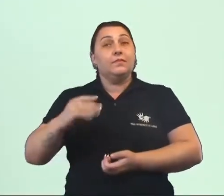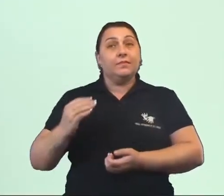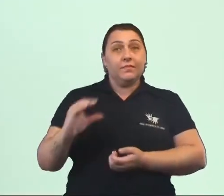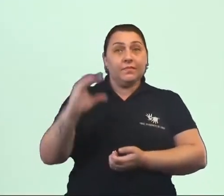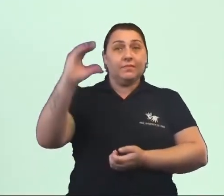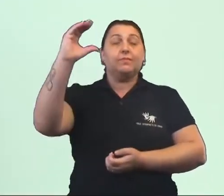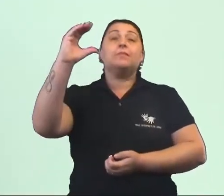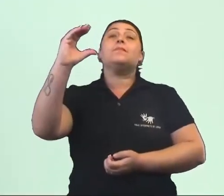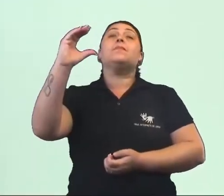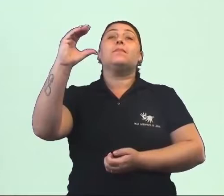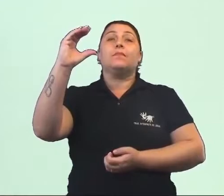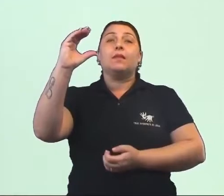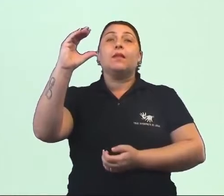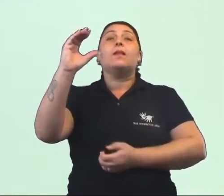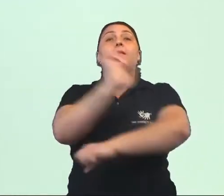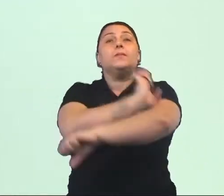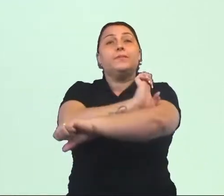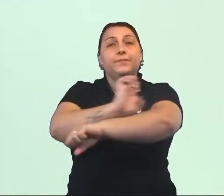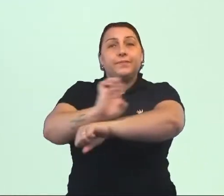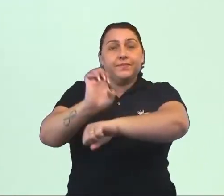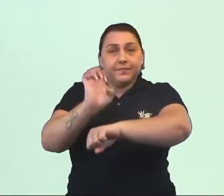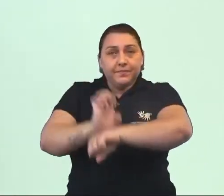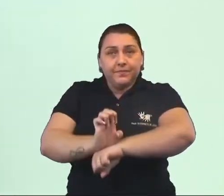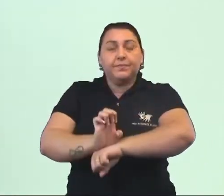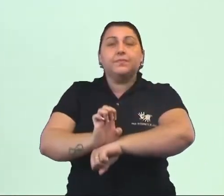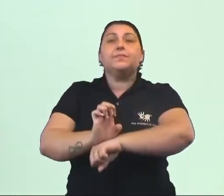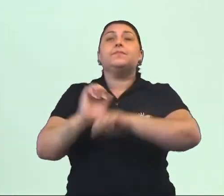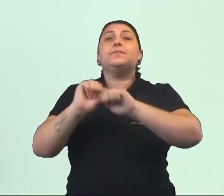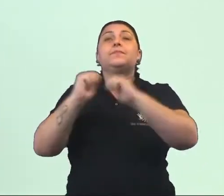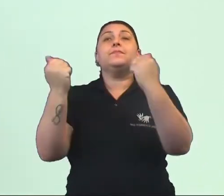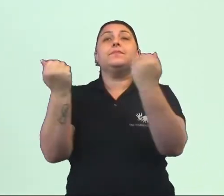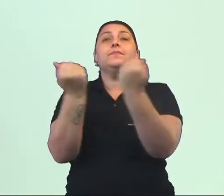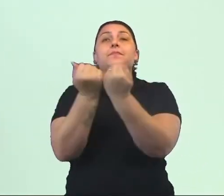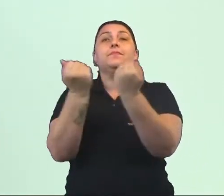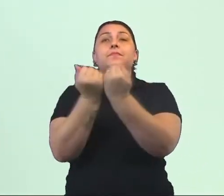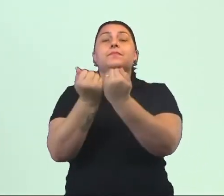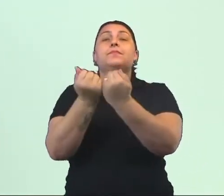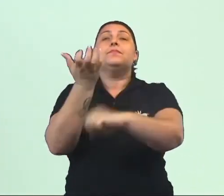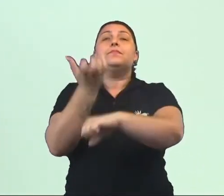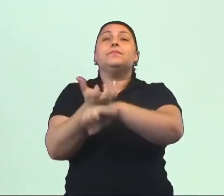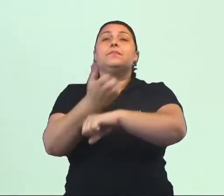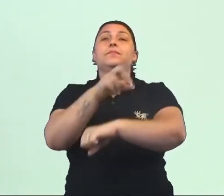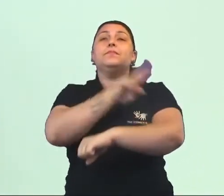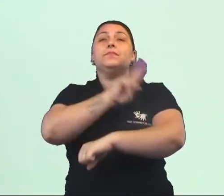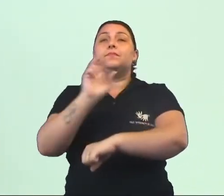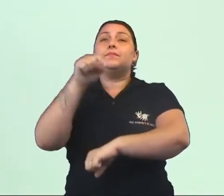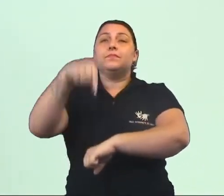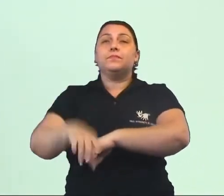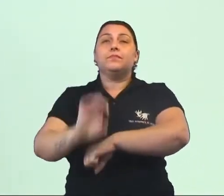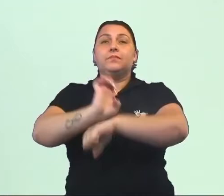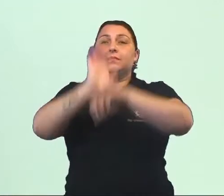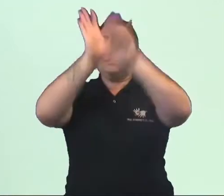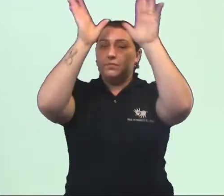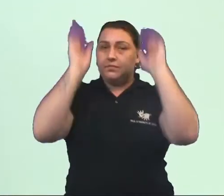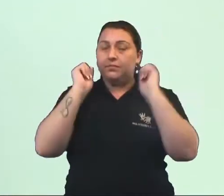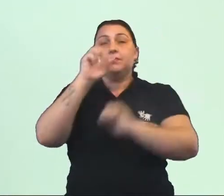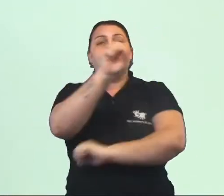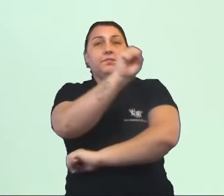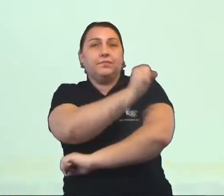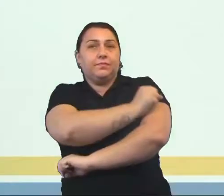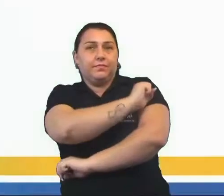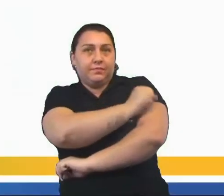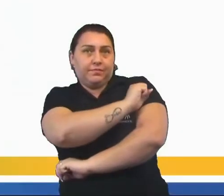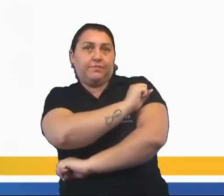Professor Cid Mauro, Secretaria de Educação, assessor de ensino religioso aqui no estado do Acre, com vocês do